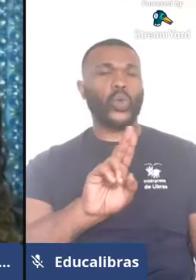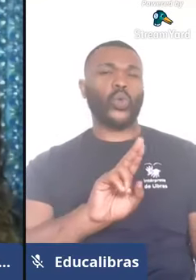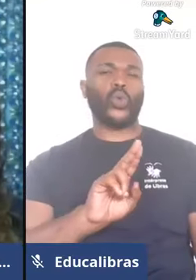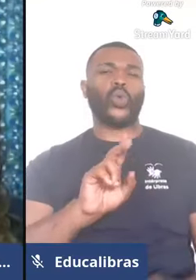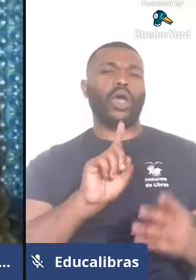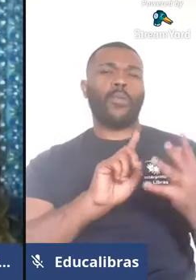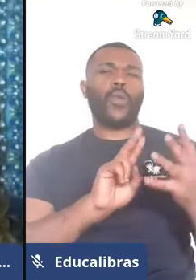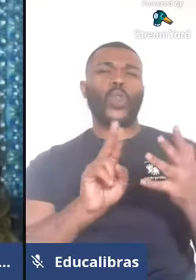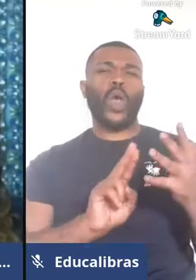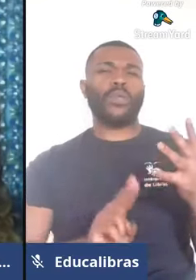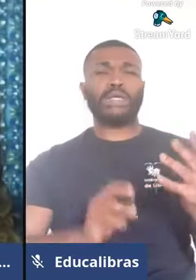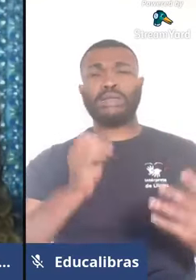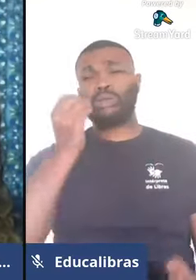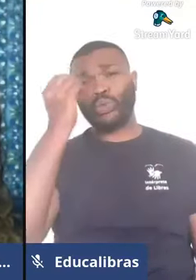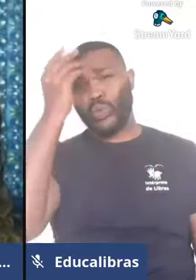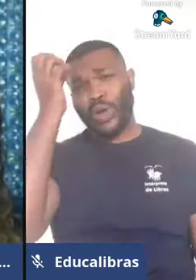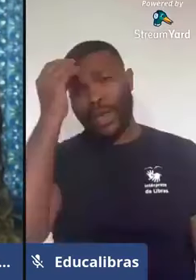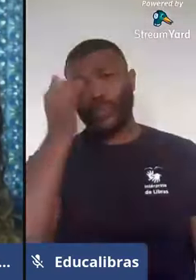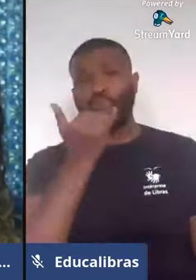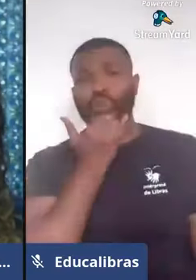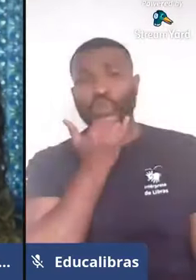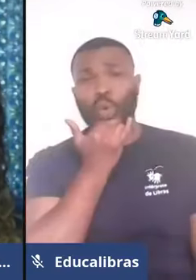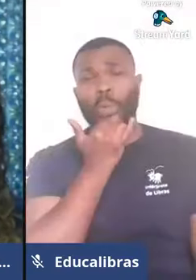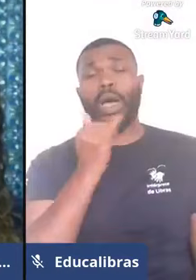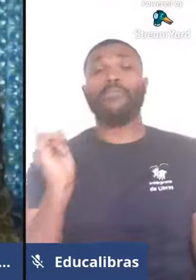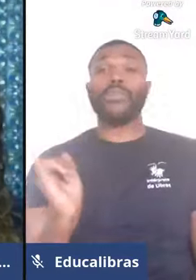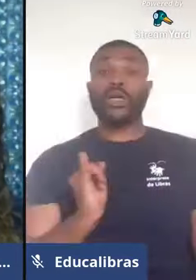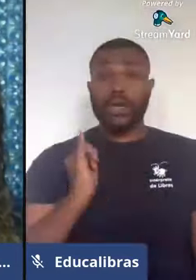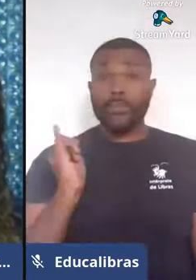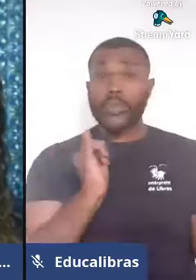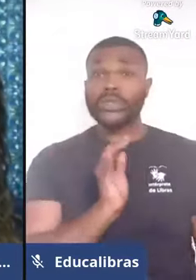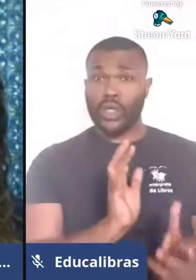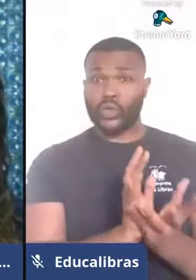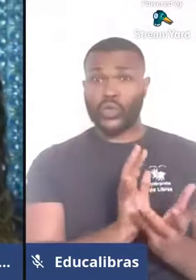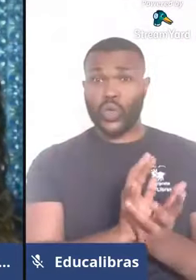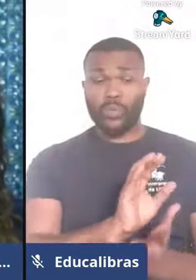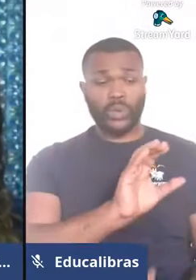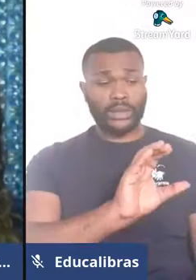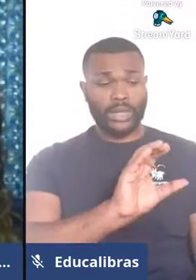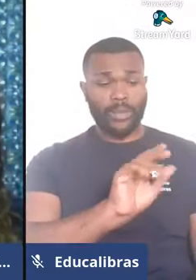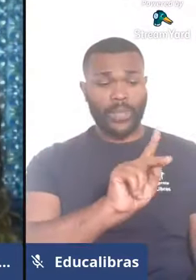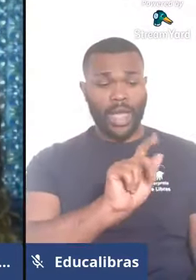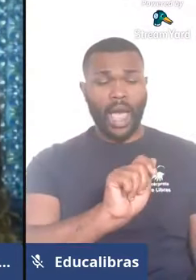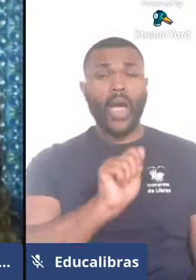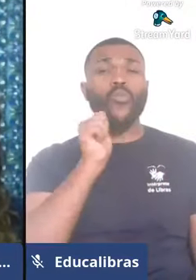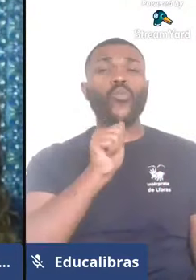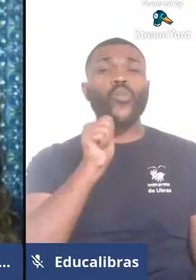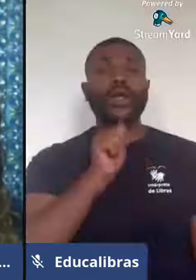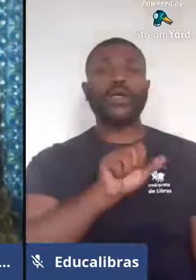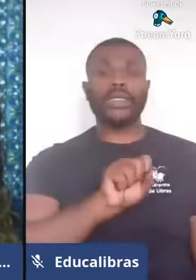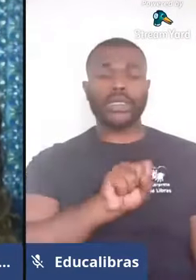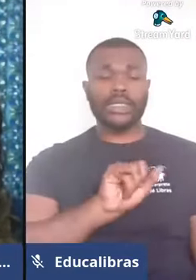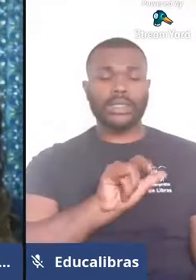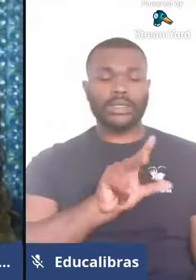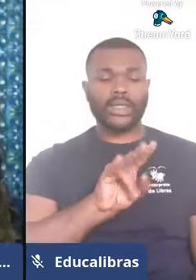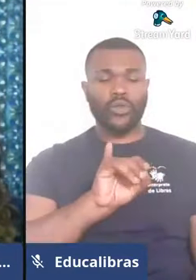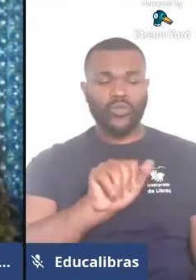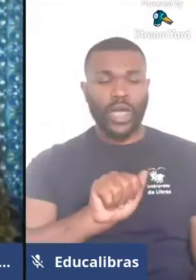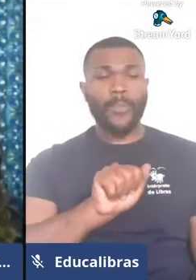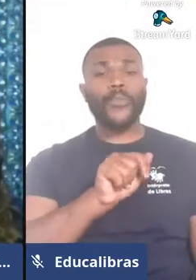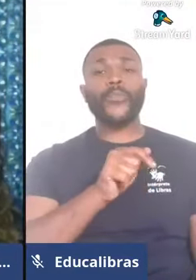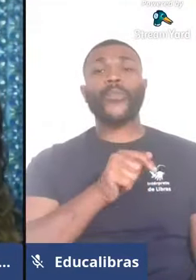mundo agora, mas foi muito importante, né? A Silvia, que tem um filho com deficiência, era secretária da CPA